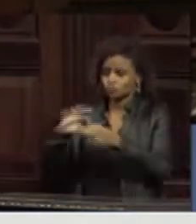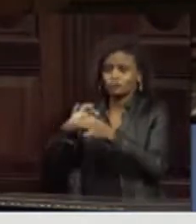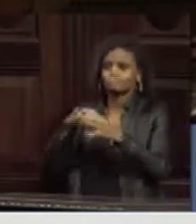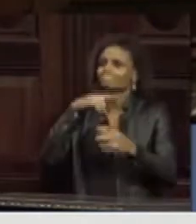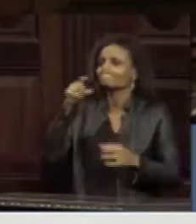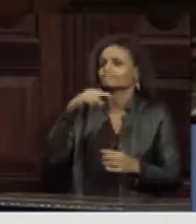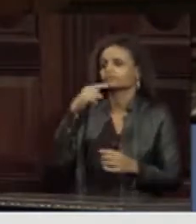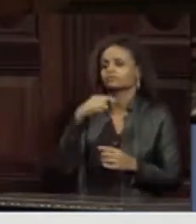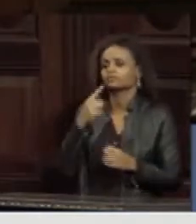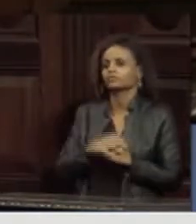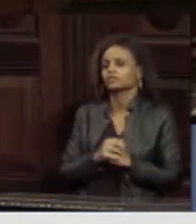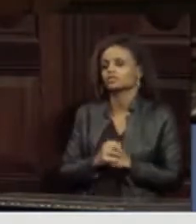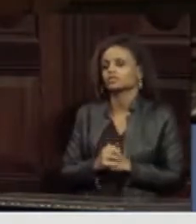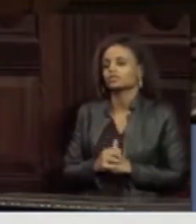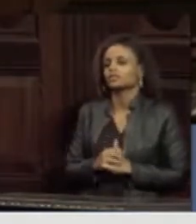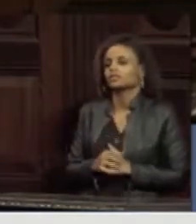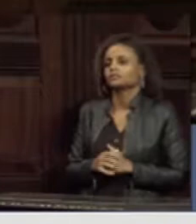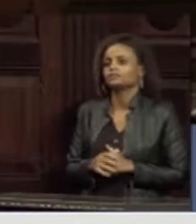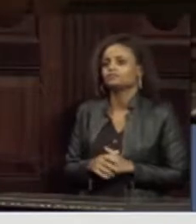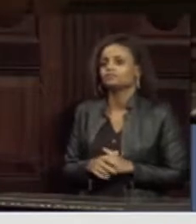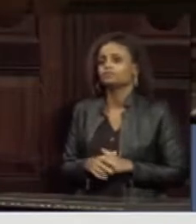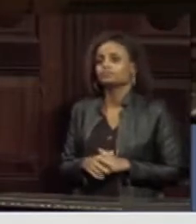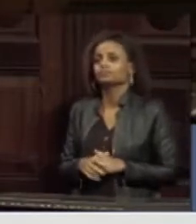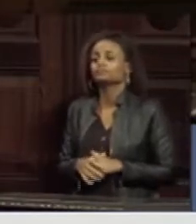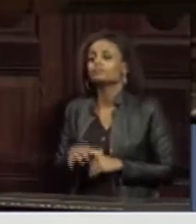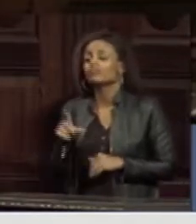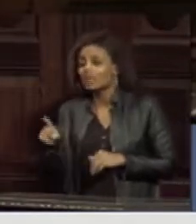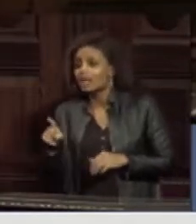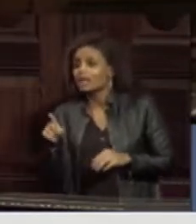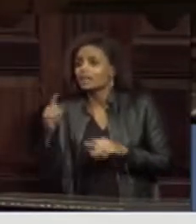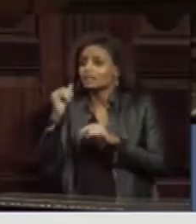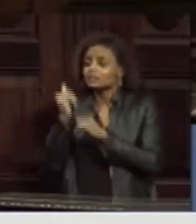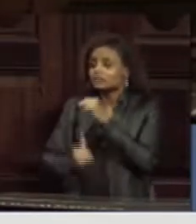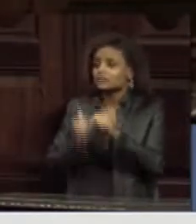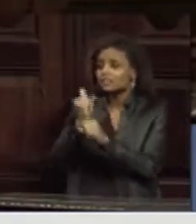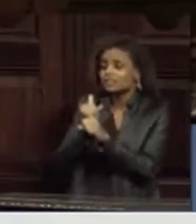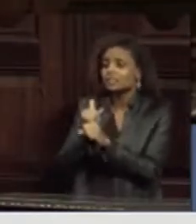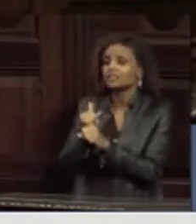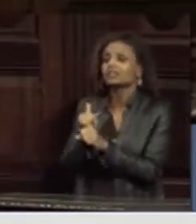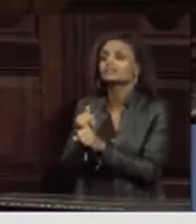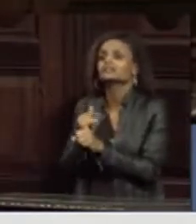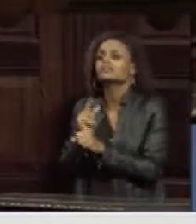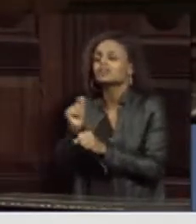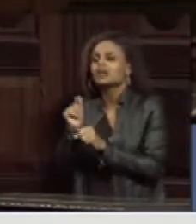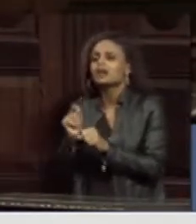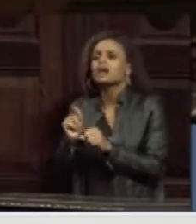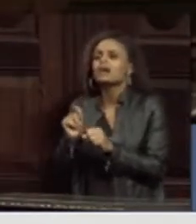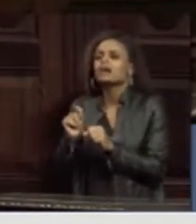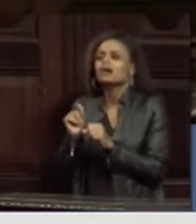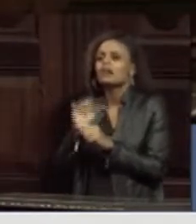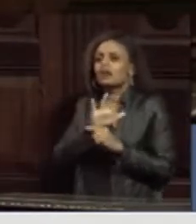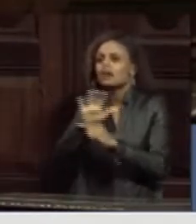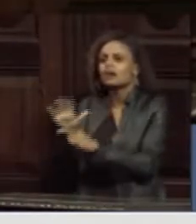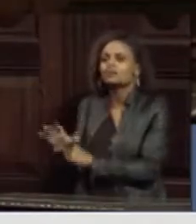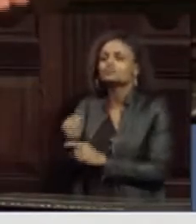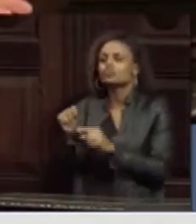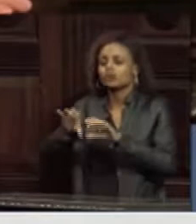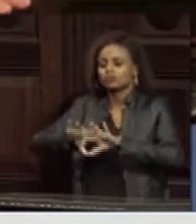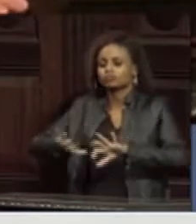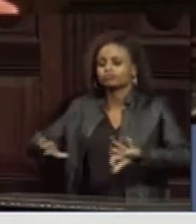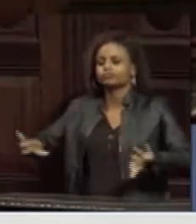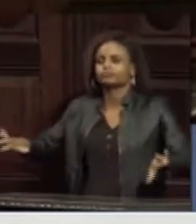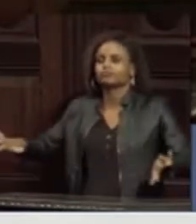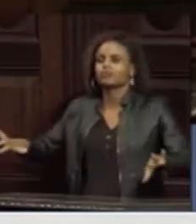Incrementado muito pela internet, onde as posições se extremam mais